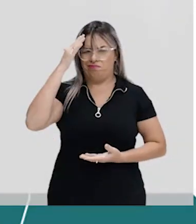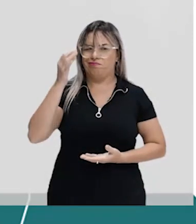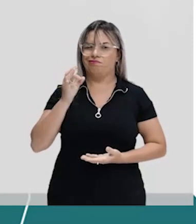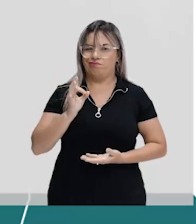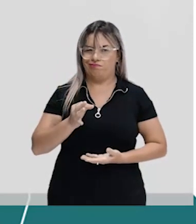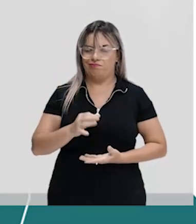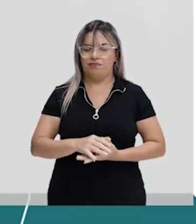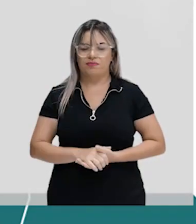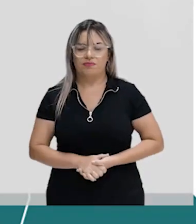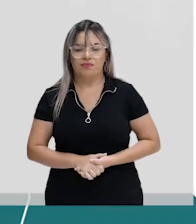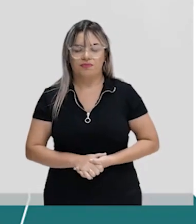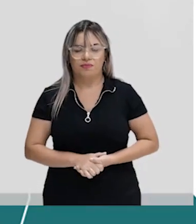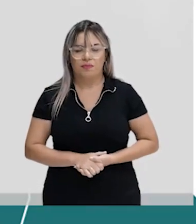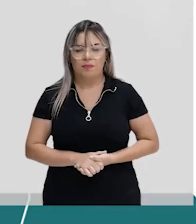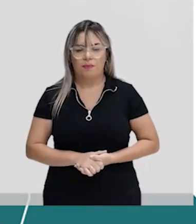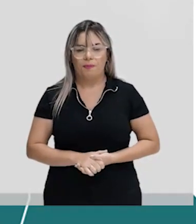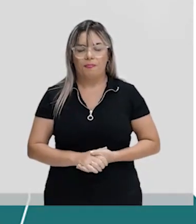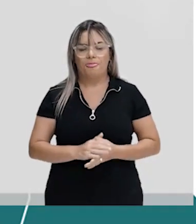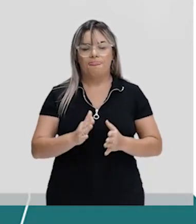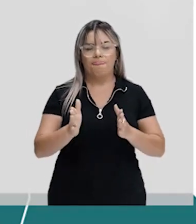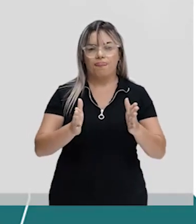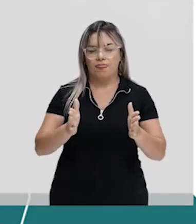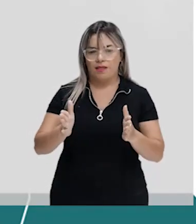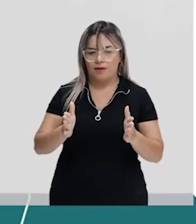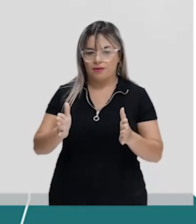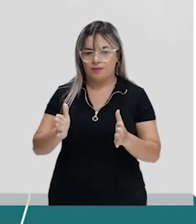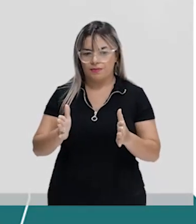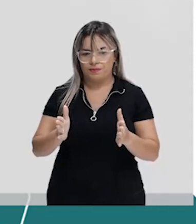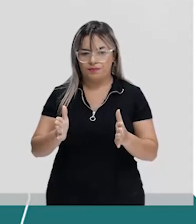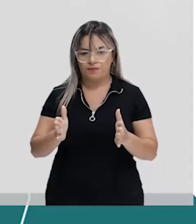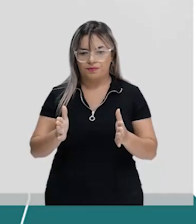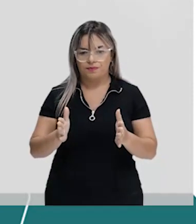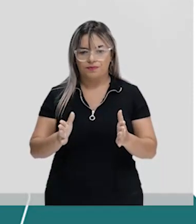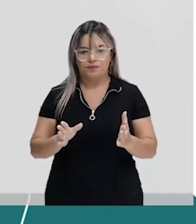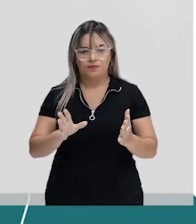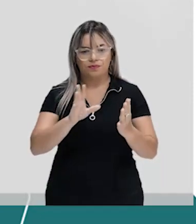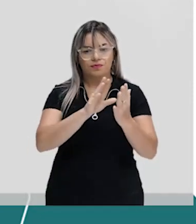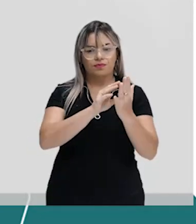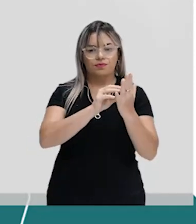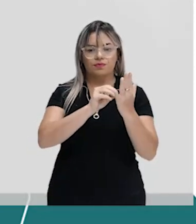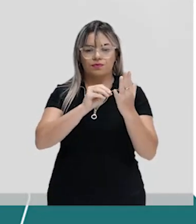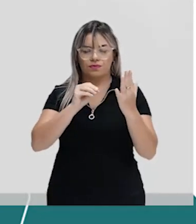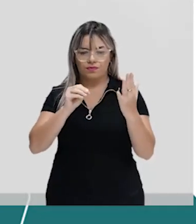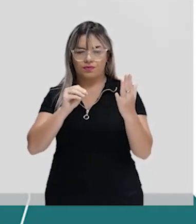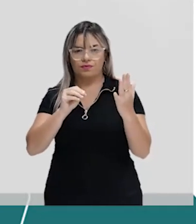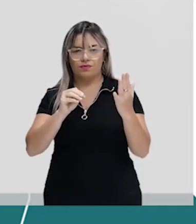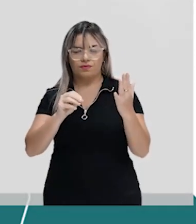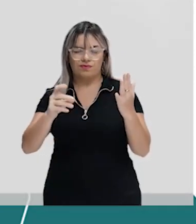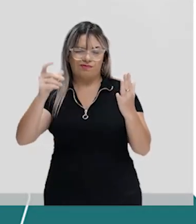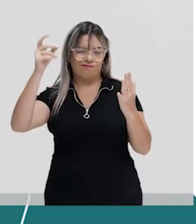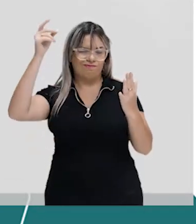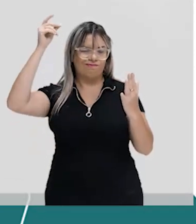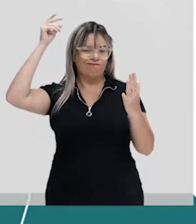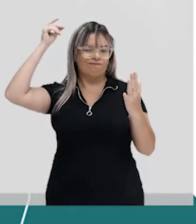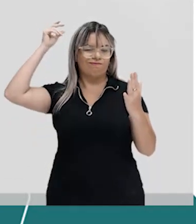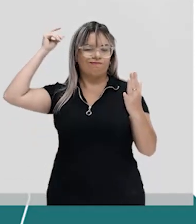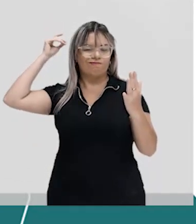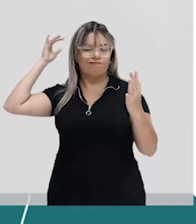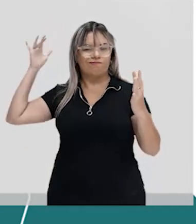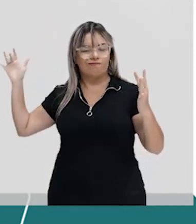Então, nesse período, havia uma imitação de quê? Da antiguidade